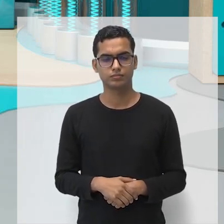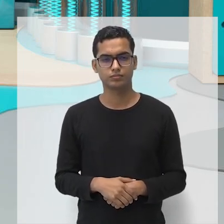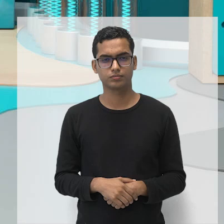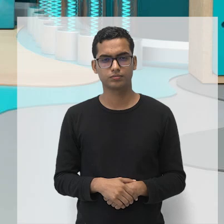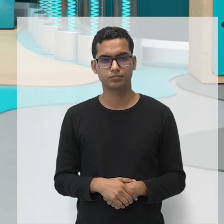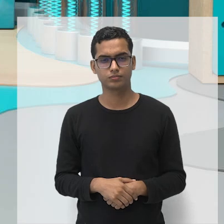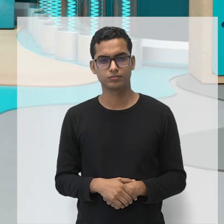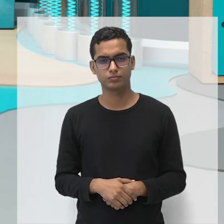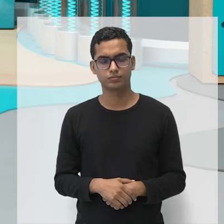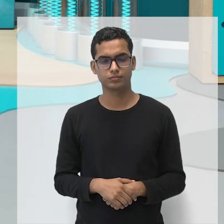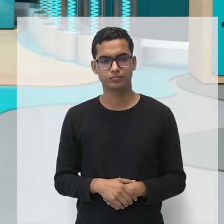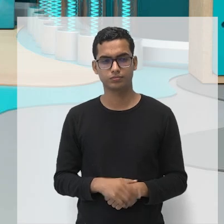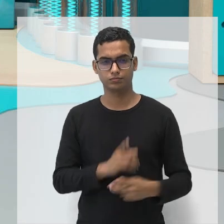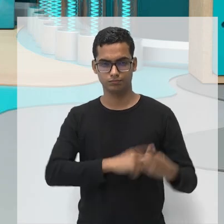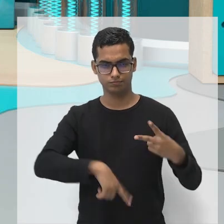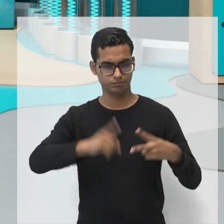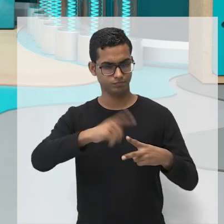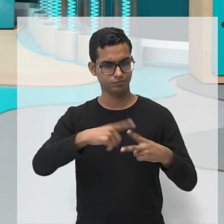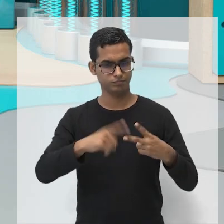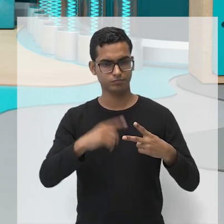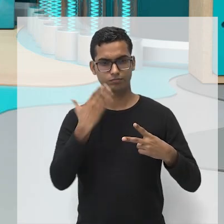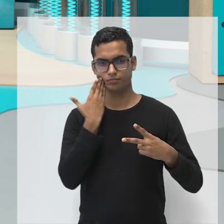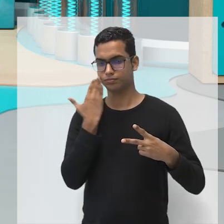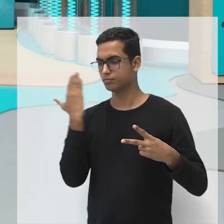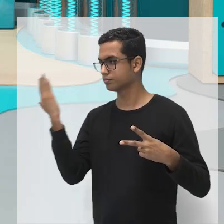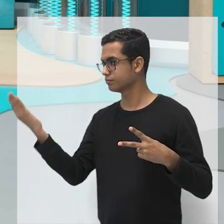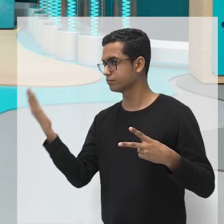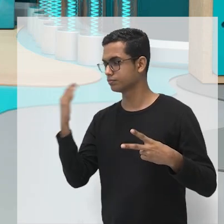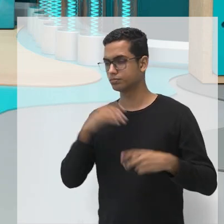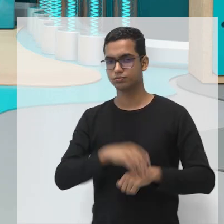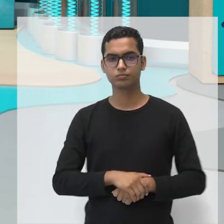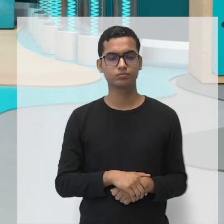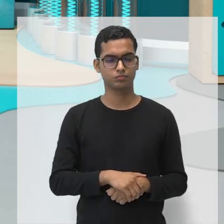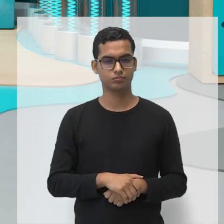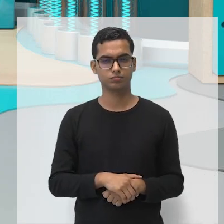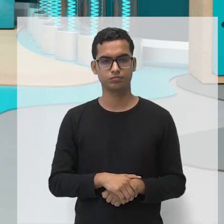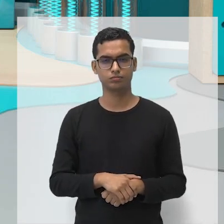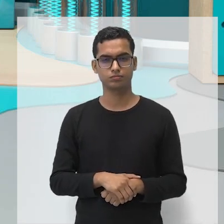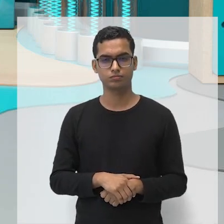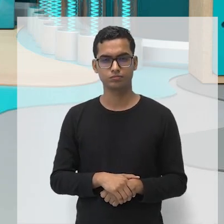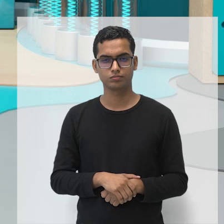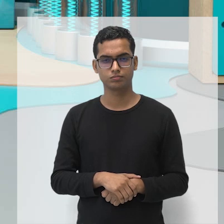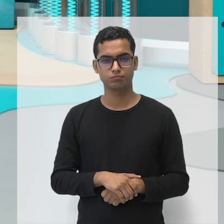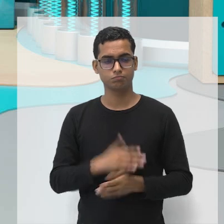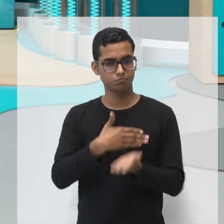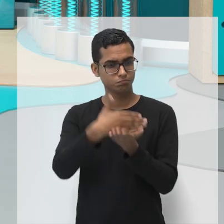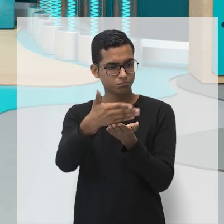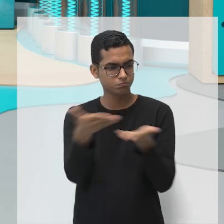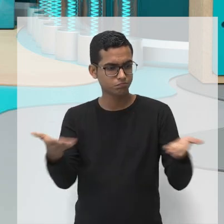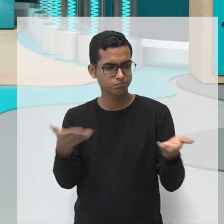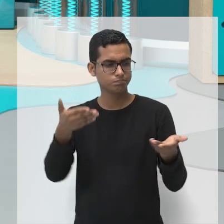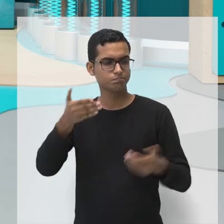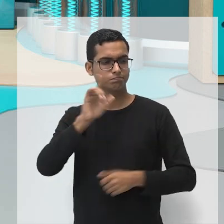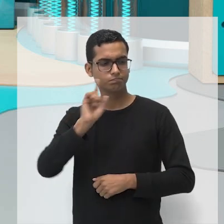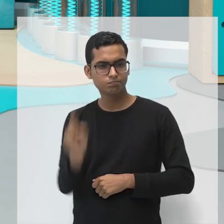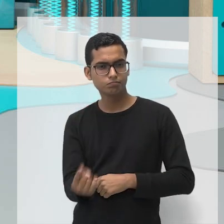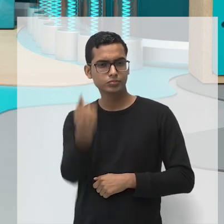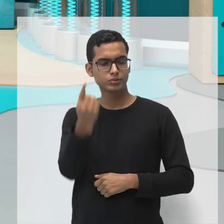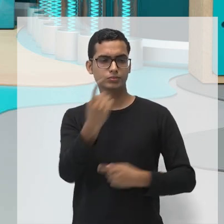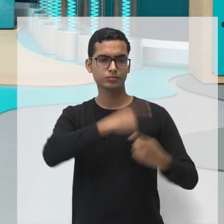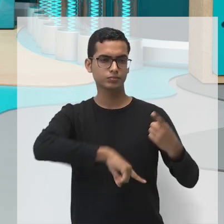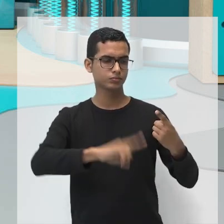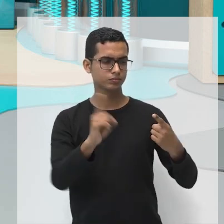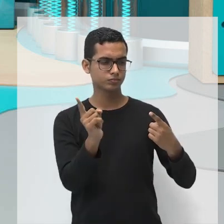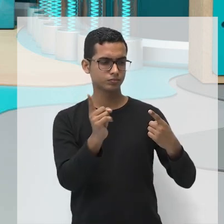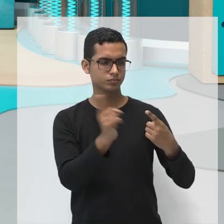essas que apresento para vocês. Nós vamos falar sobre o base jump e o paintball. Para a gente começar pela primeira, né, trouxe a